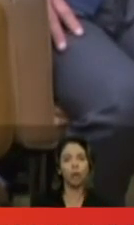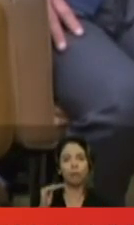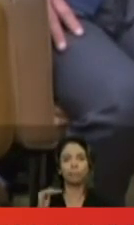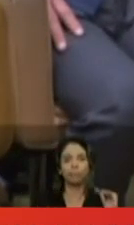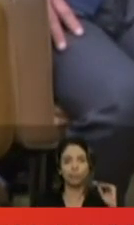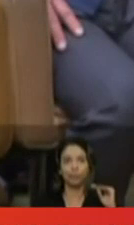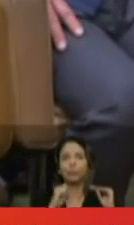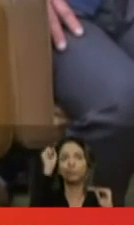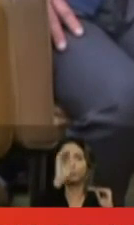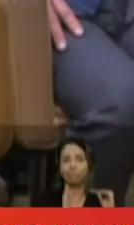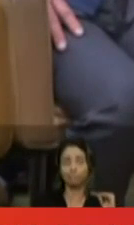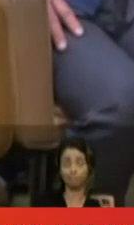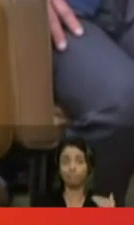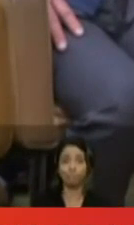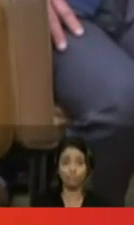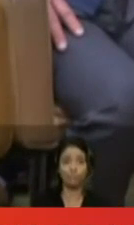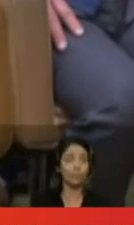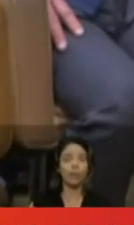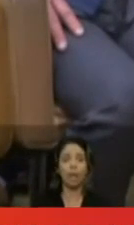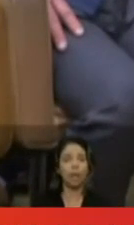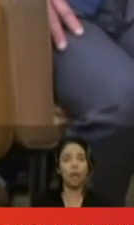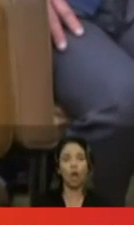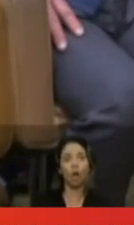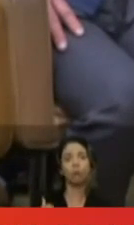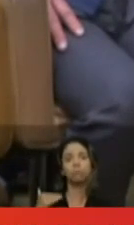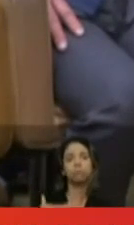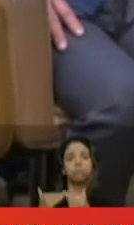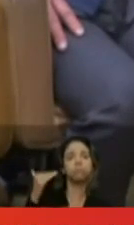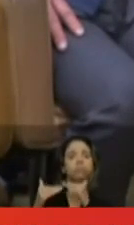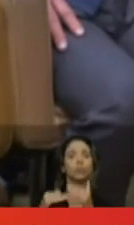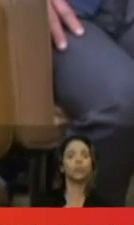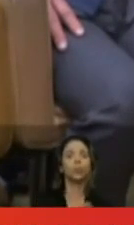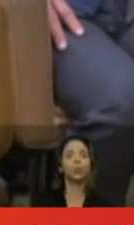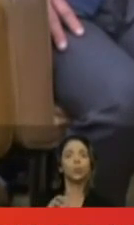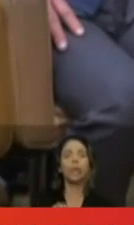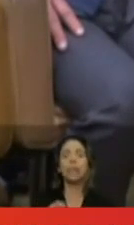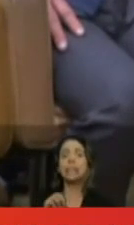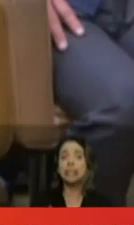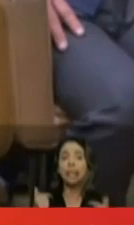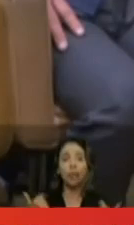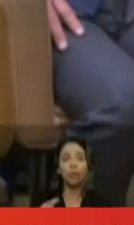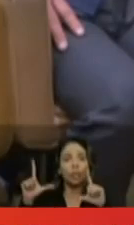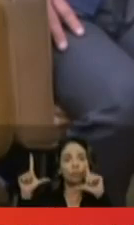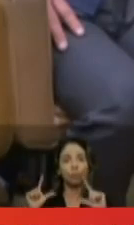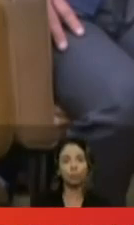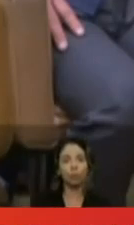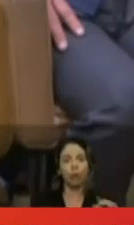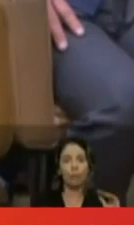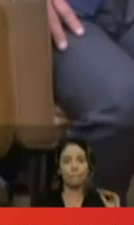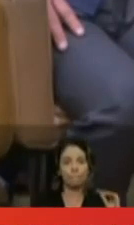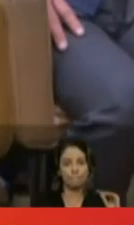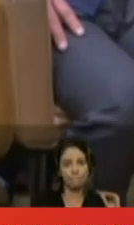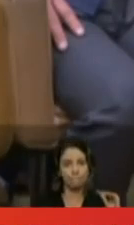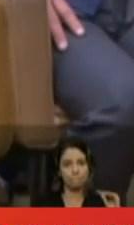o Supremo Tribunal Federal, no sentido justamente do que eu comecei na minha fala, dizer que não existe sistema